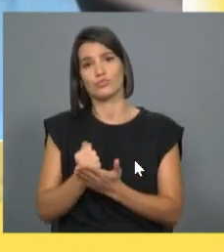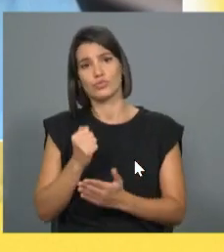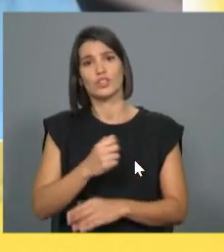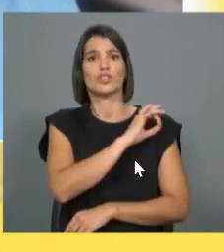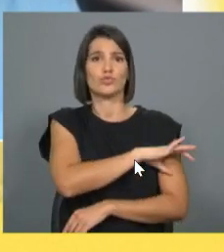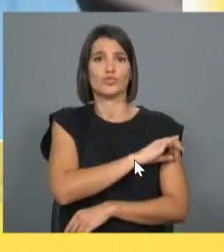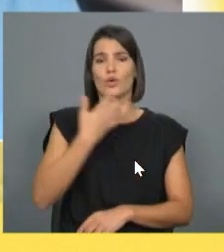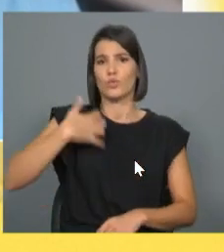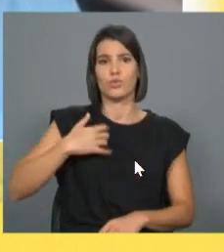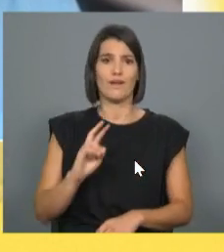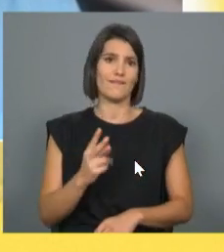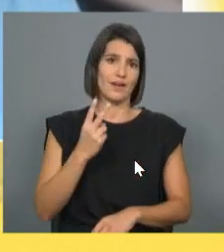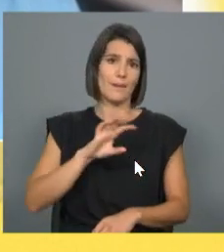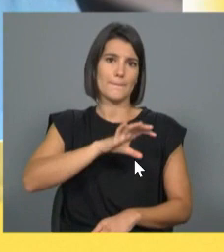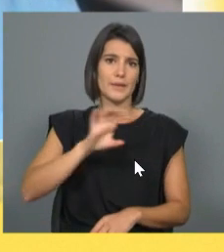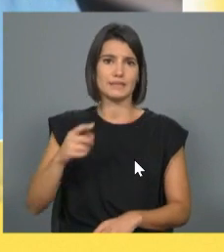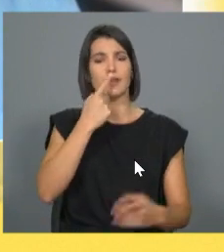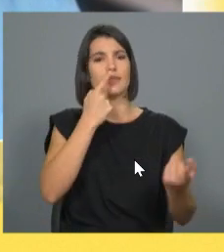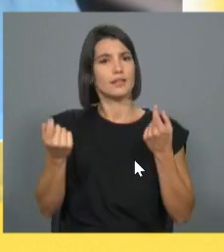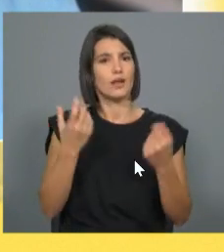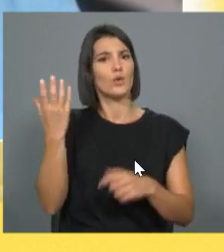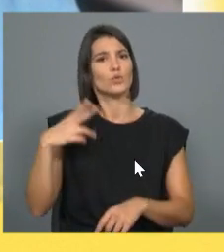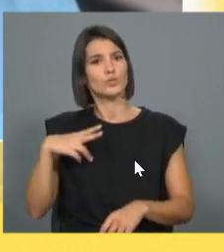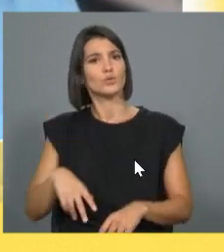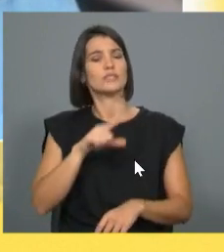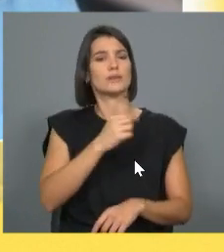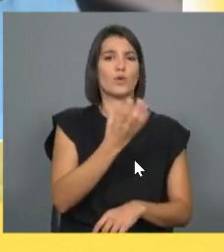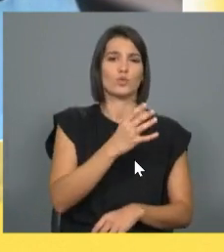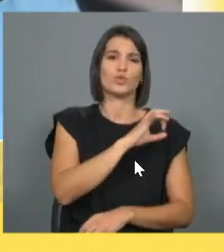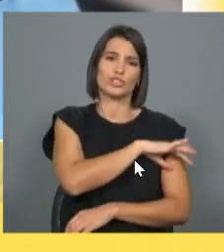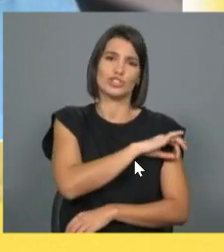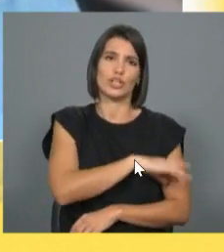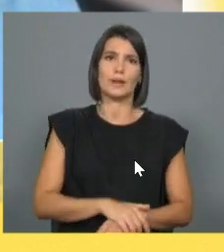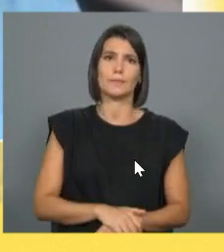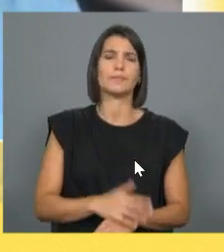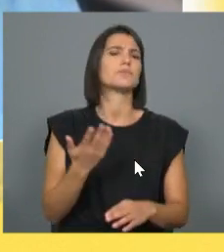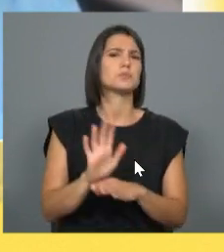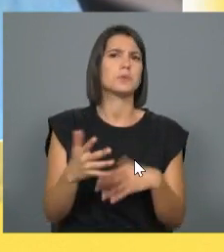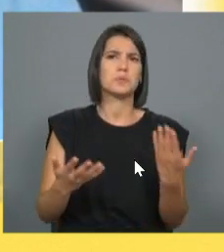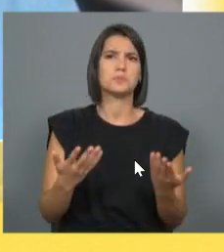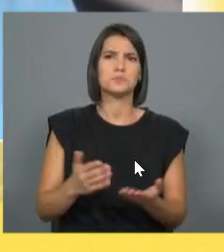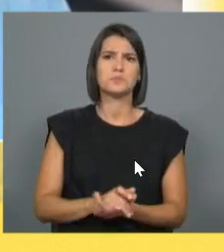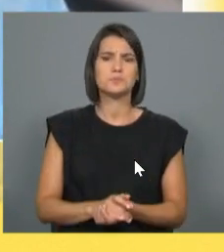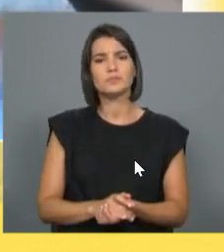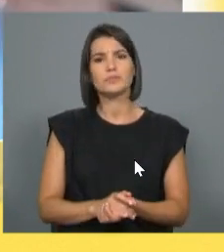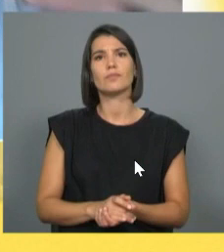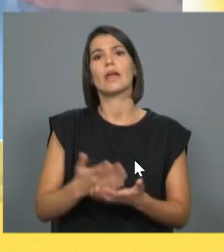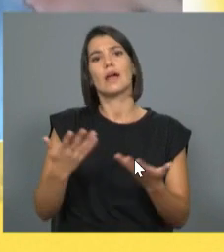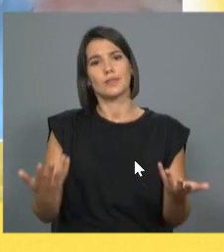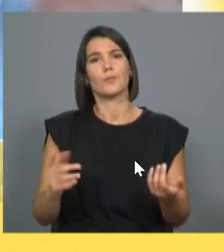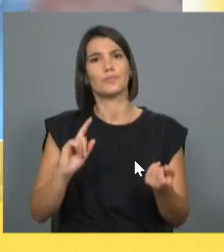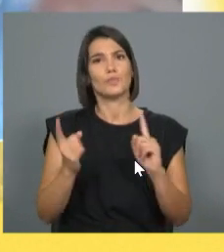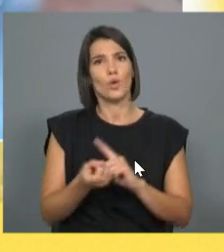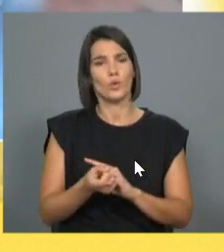duas nacionalidades e há muitas semelhanças entre a cultura portuguesa e a cultura chilena. Tais como? Ora bem, ao